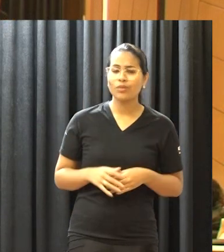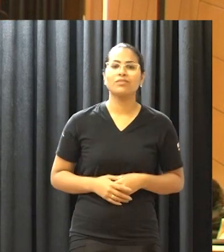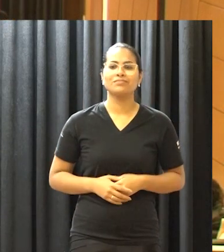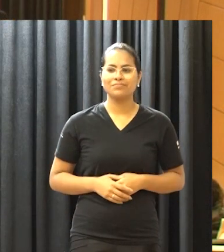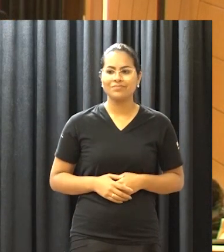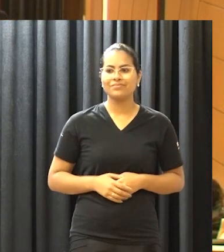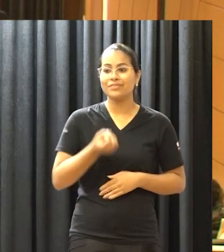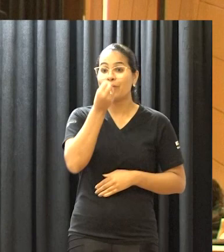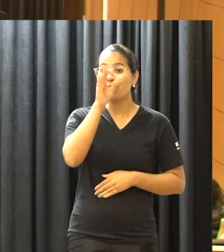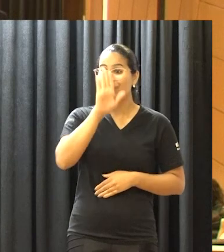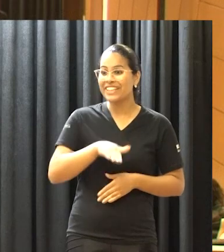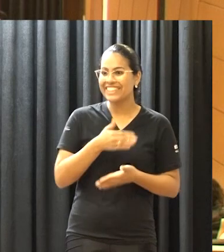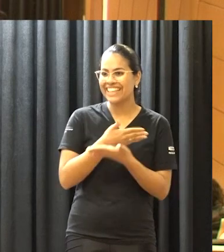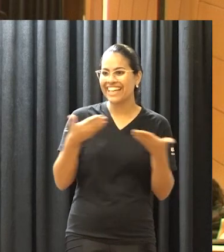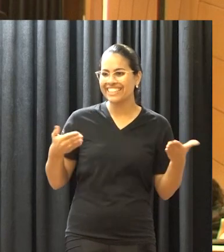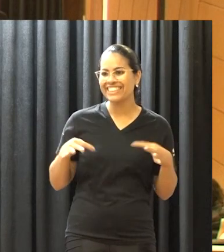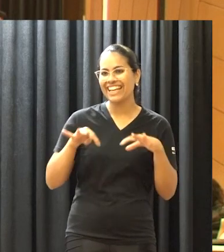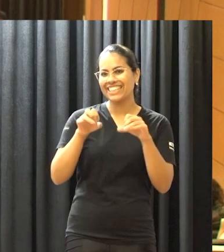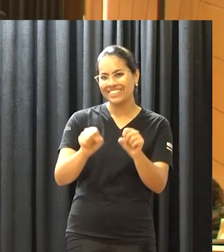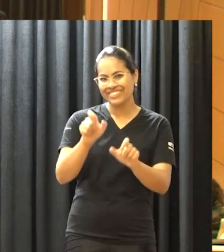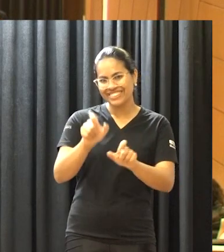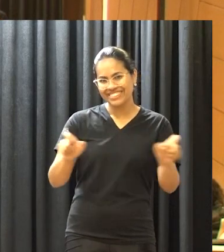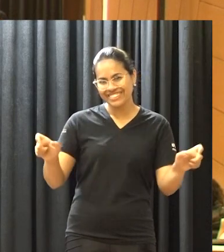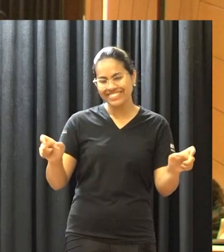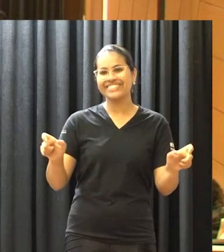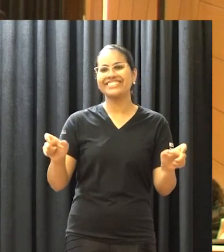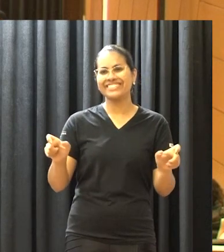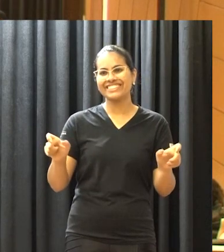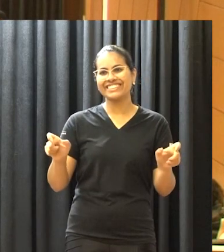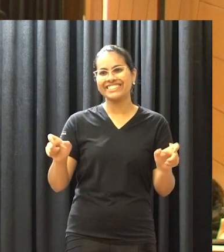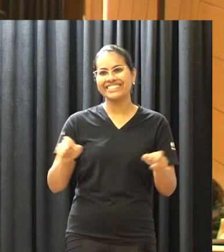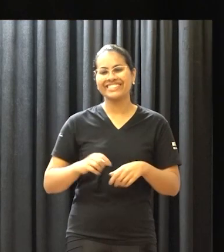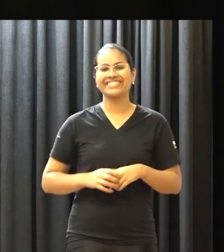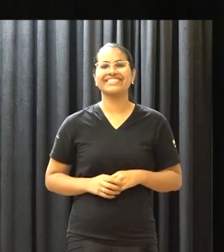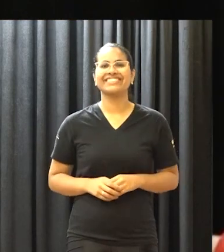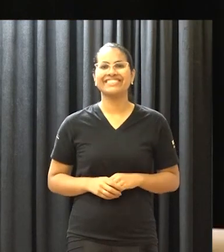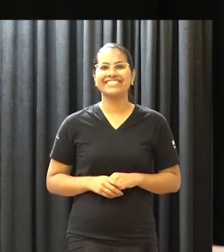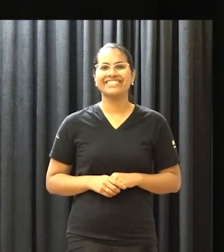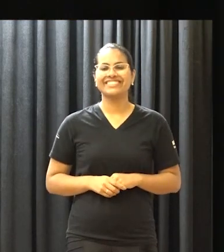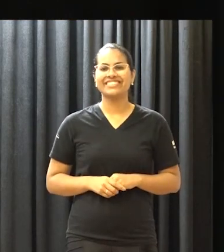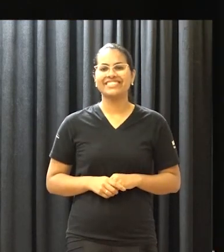Sim. Boa tarde a todas, todos e todas.